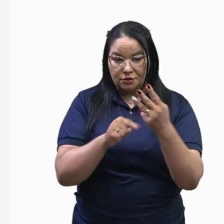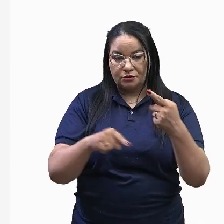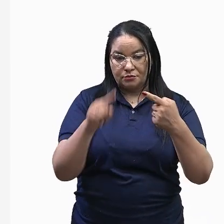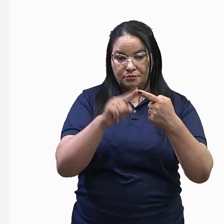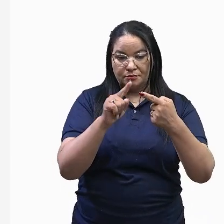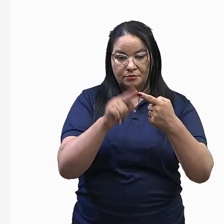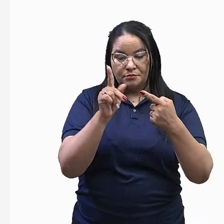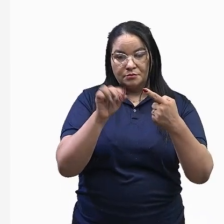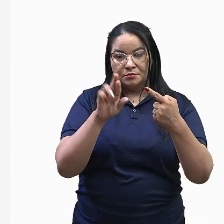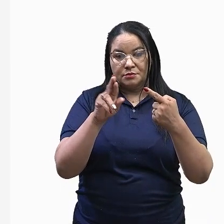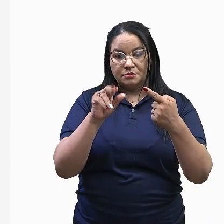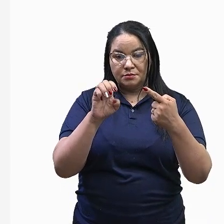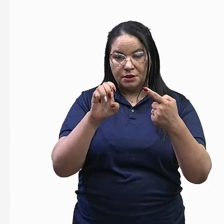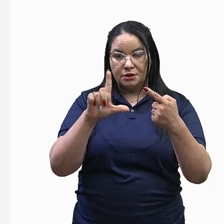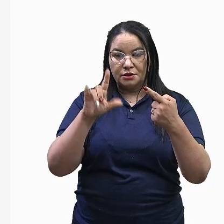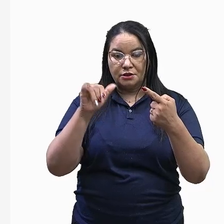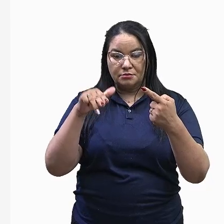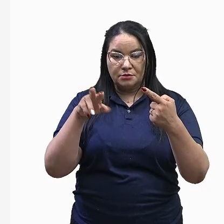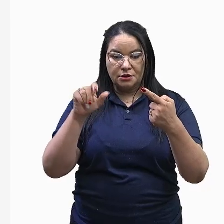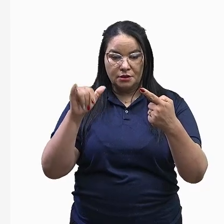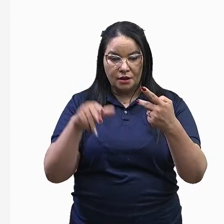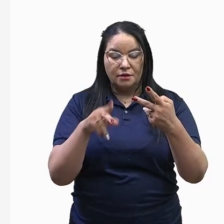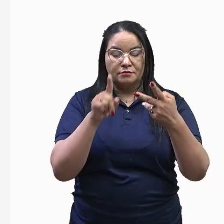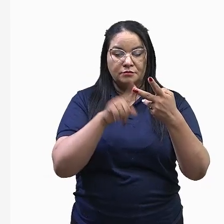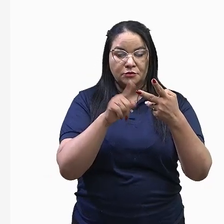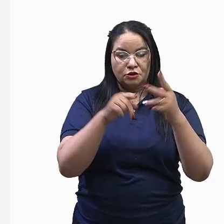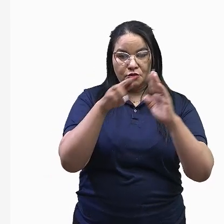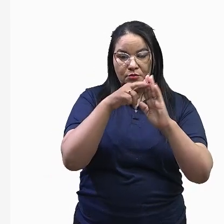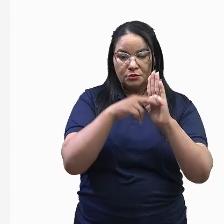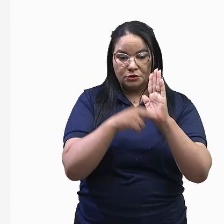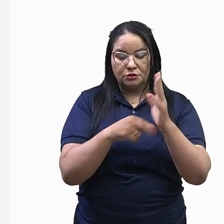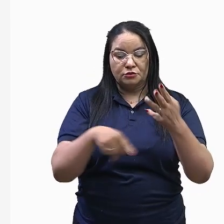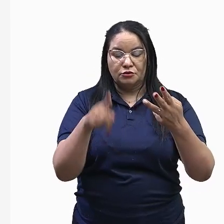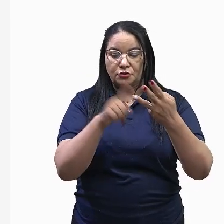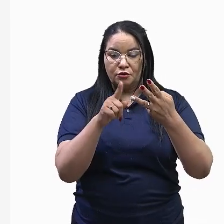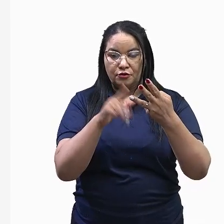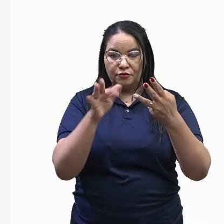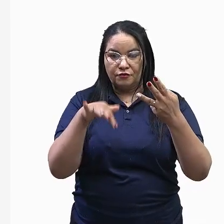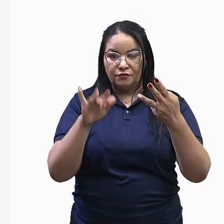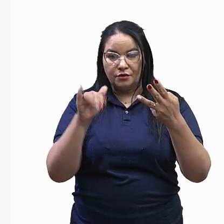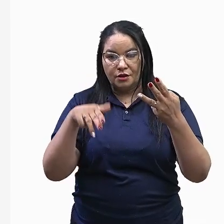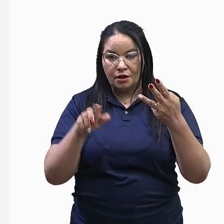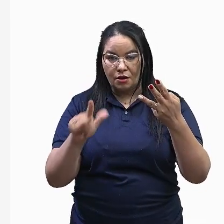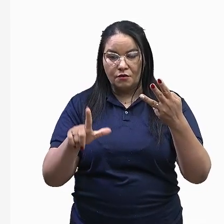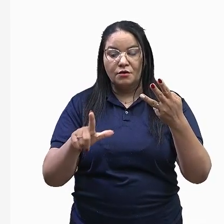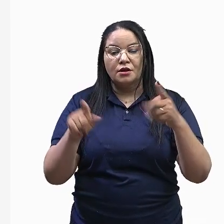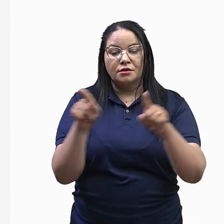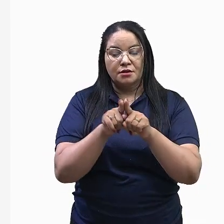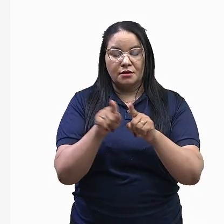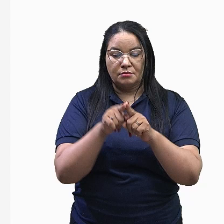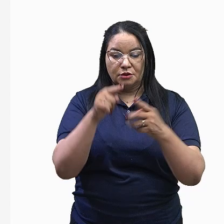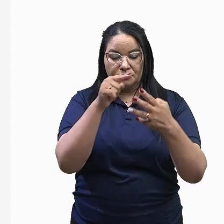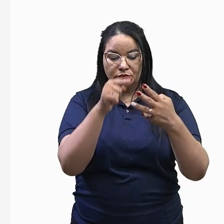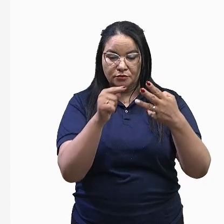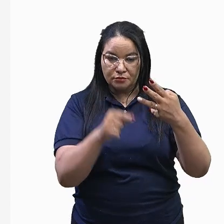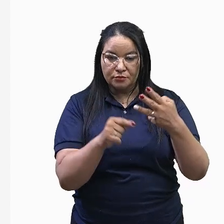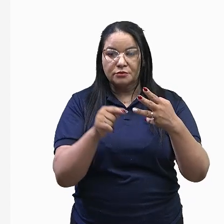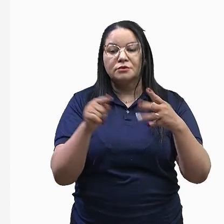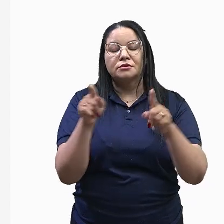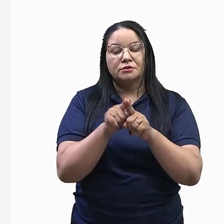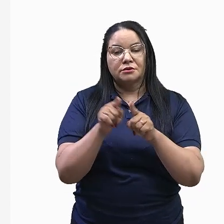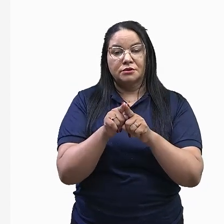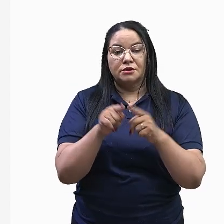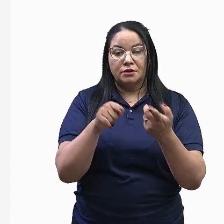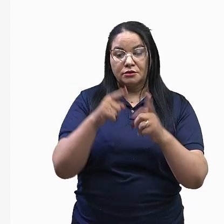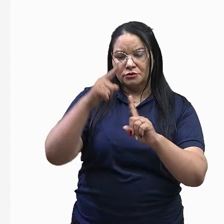parte preliminar, a parte normativa e a parte final. E os tipos dos textos normativos que